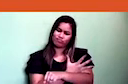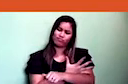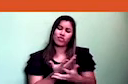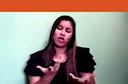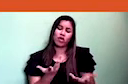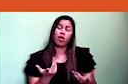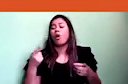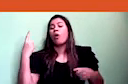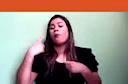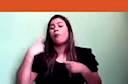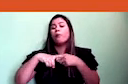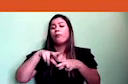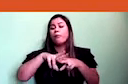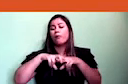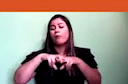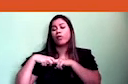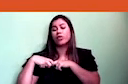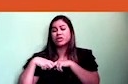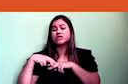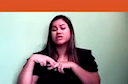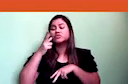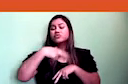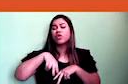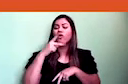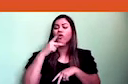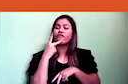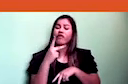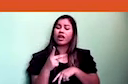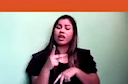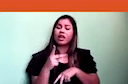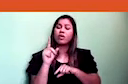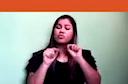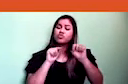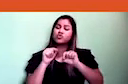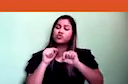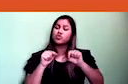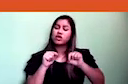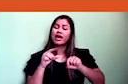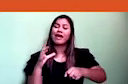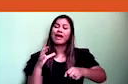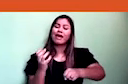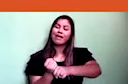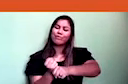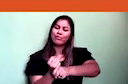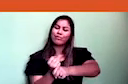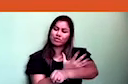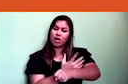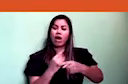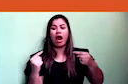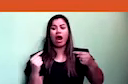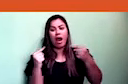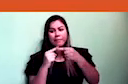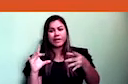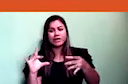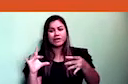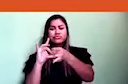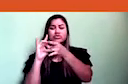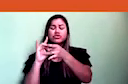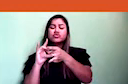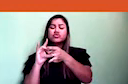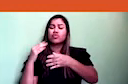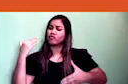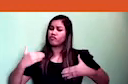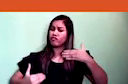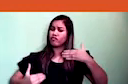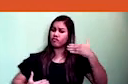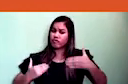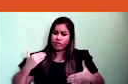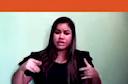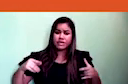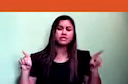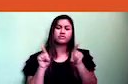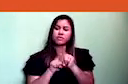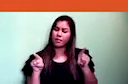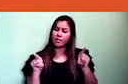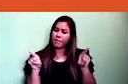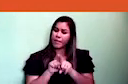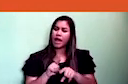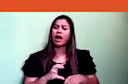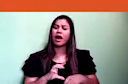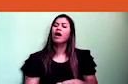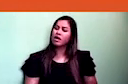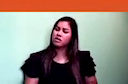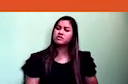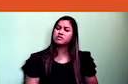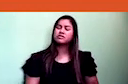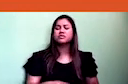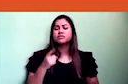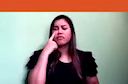nós também estamos vinculando a ela a nossa saúde física. Então, vejam quantas alterações fisiológicas são